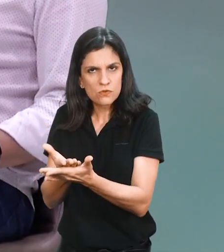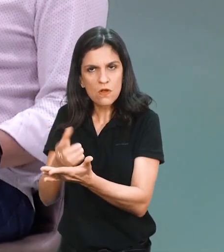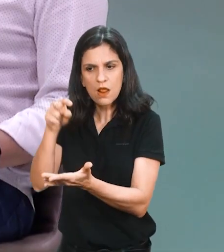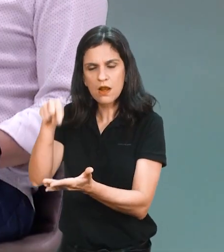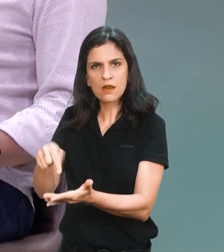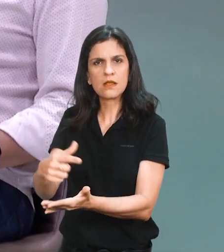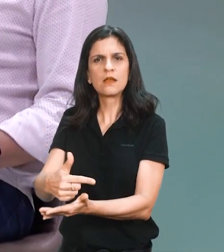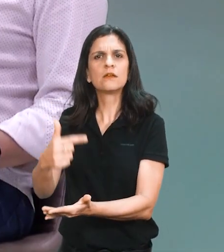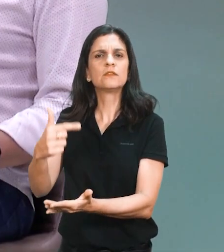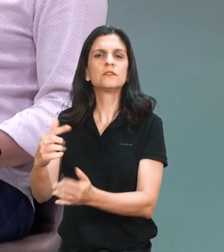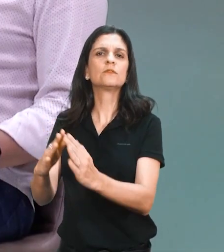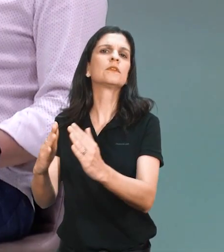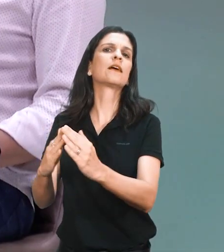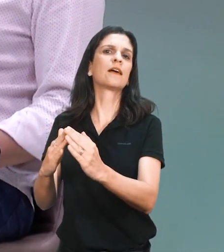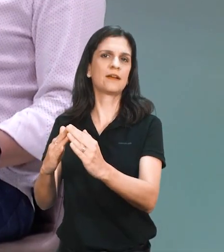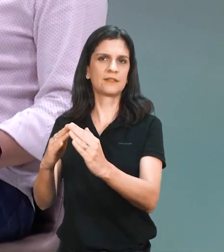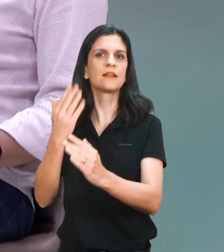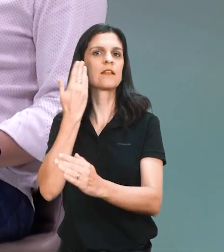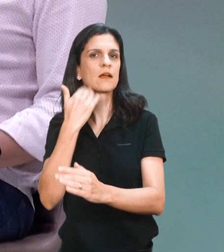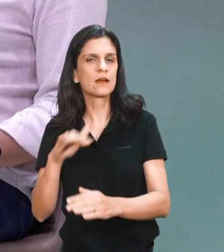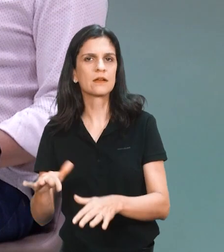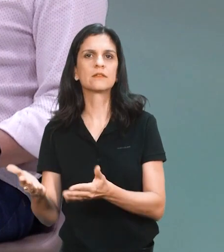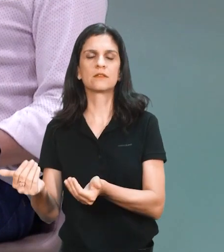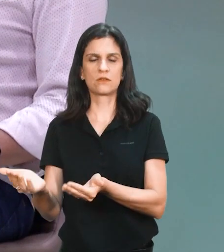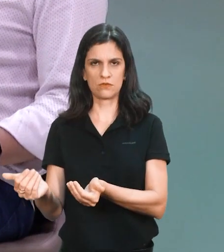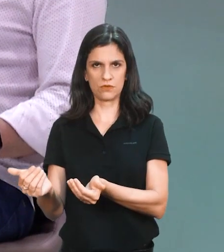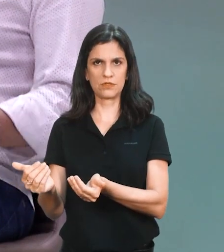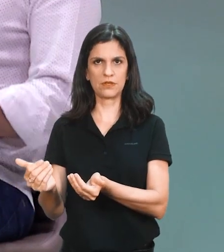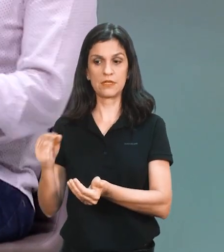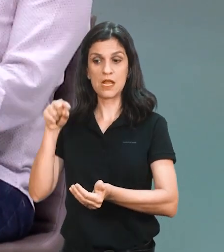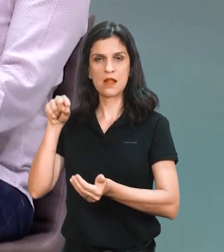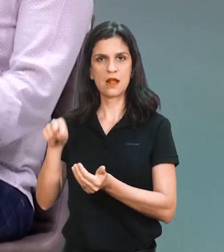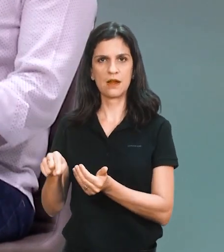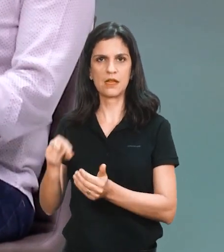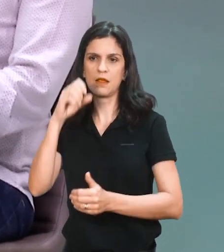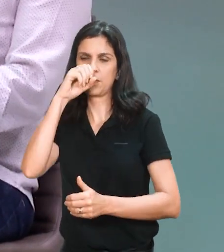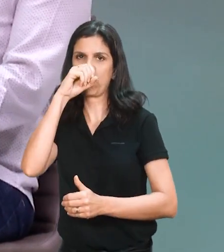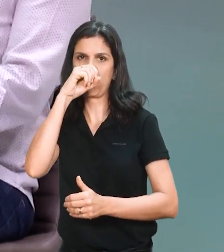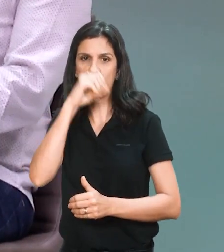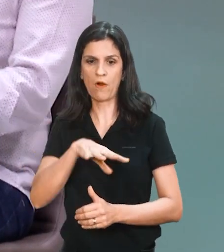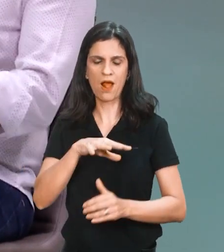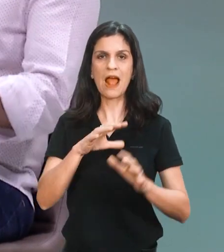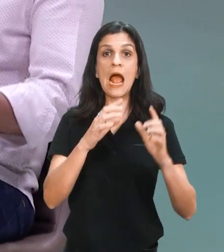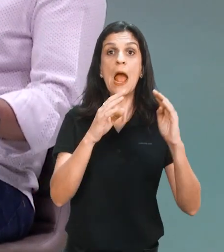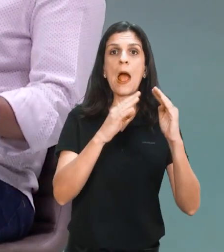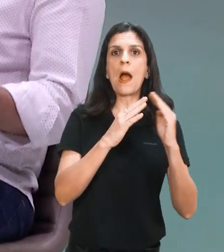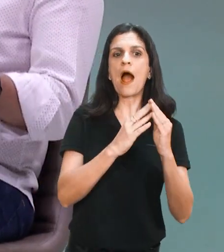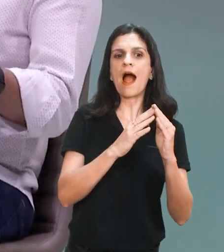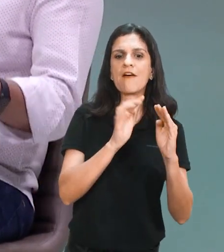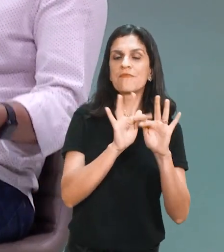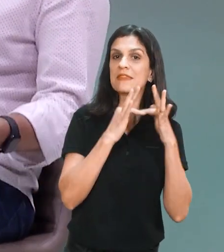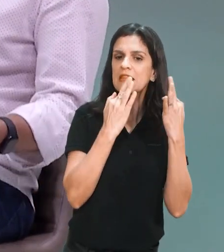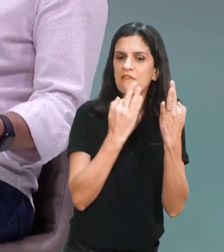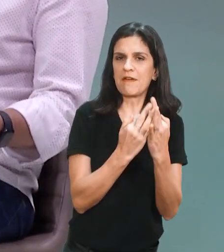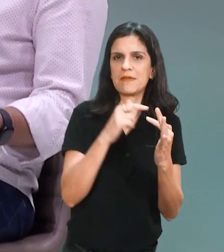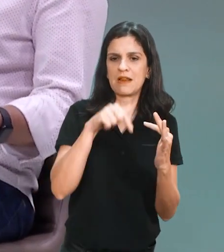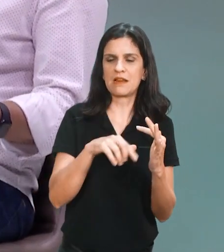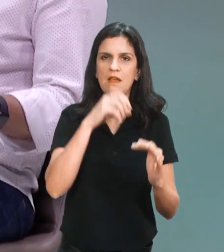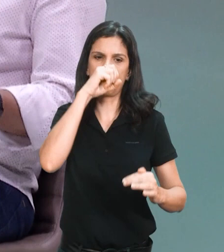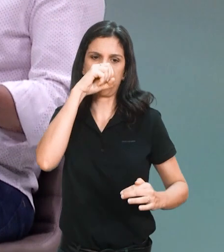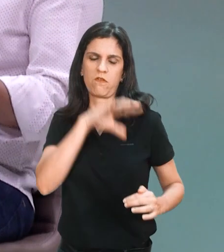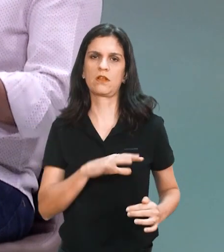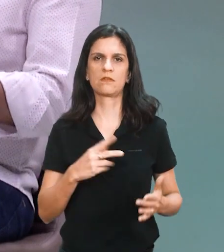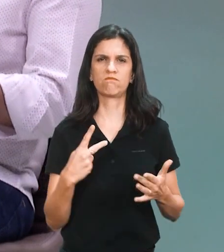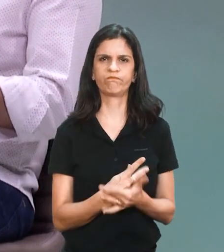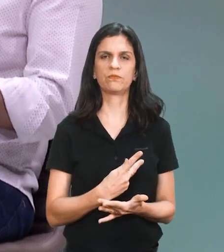segunda casa da criança, do adolescente. E onde, se a maioria das violências é em casa,